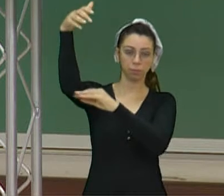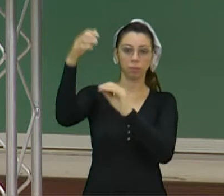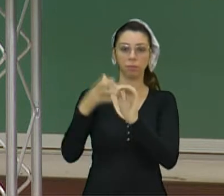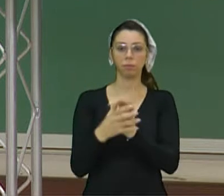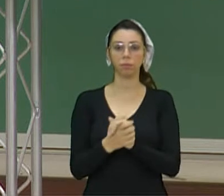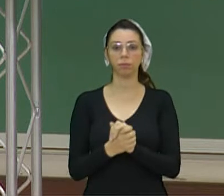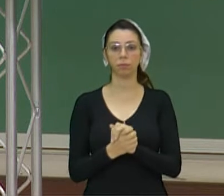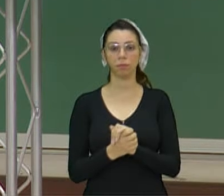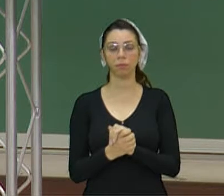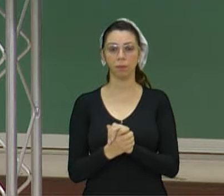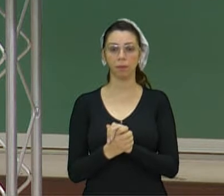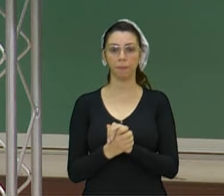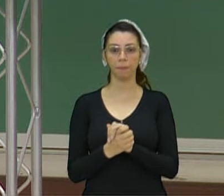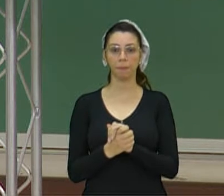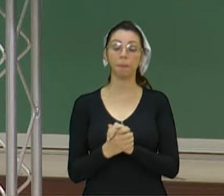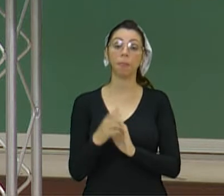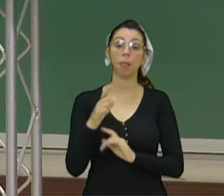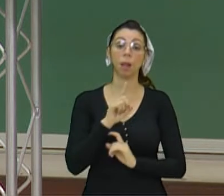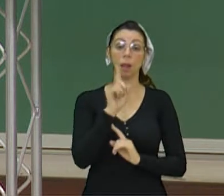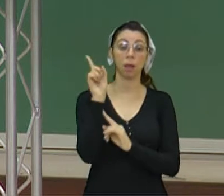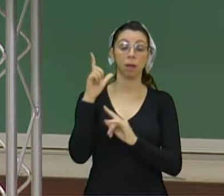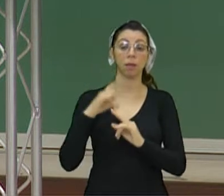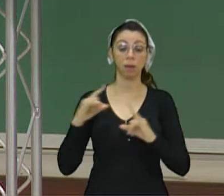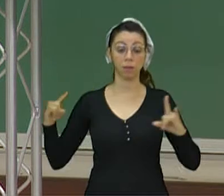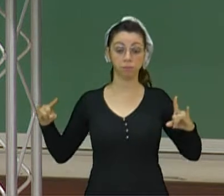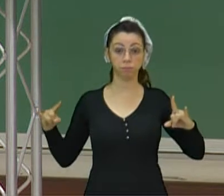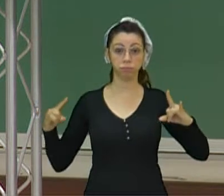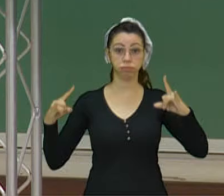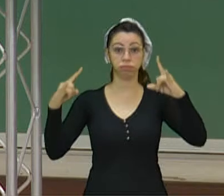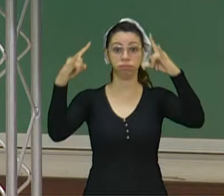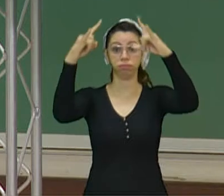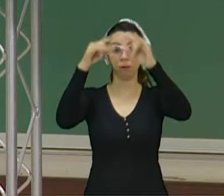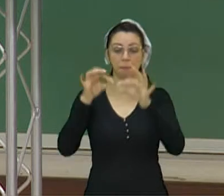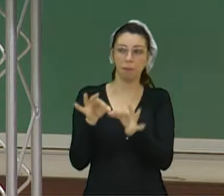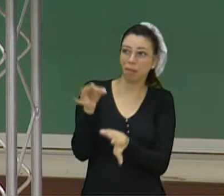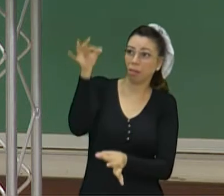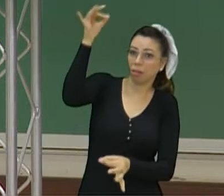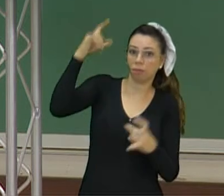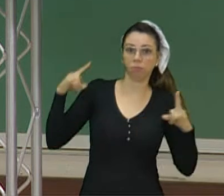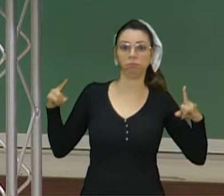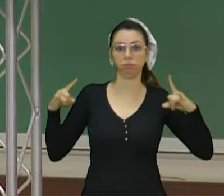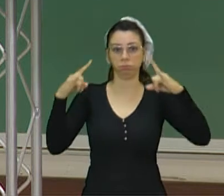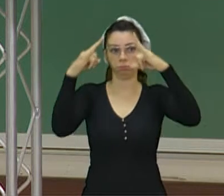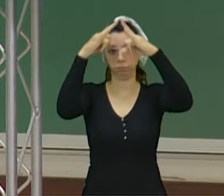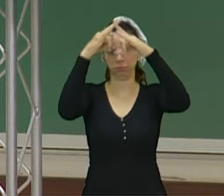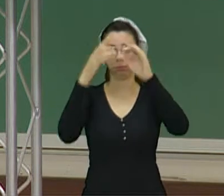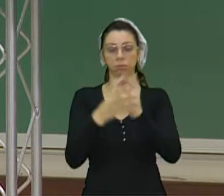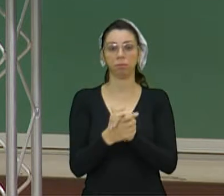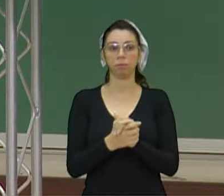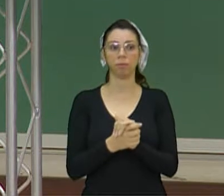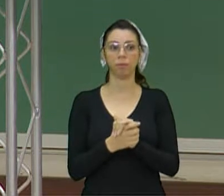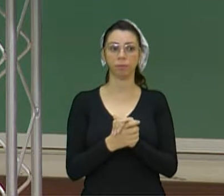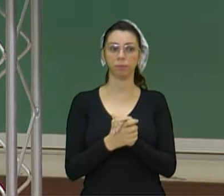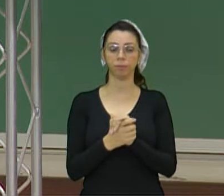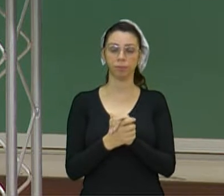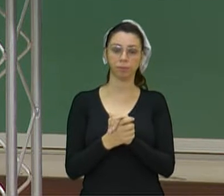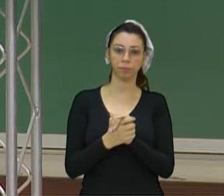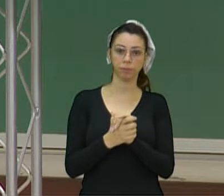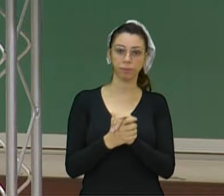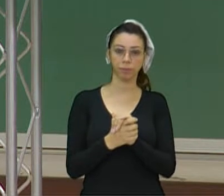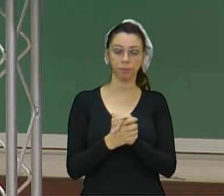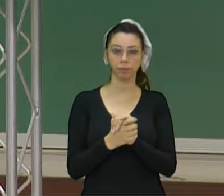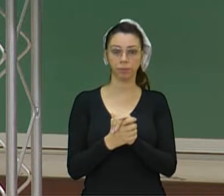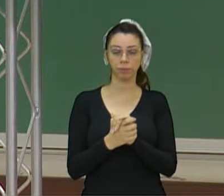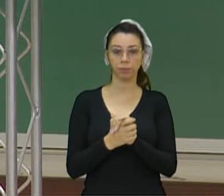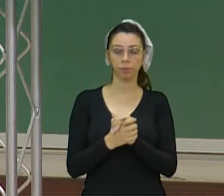Porque na usina lá tem os postes, são as torres mais altas, Então, essa altura aqui de média tensão